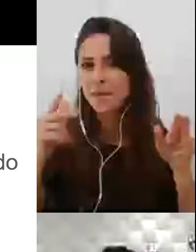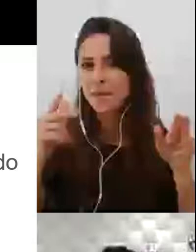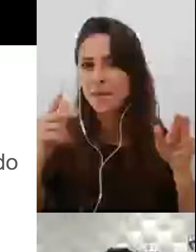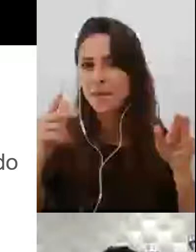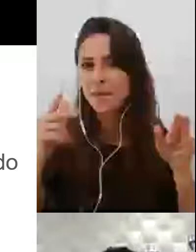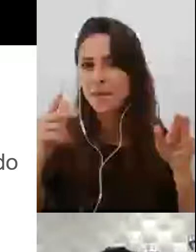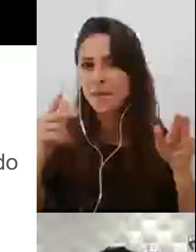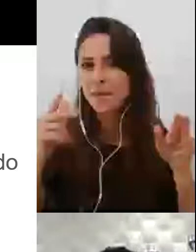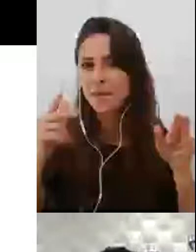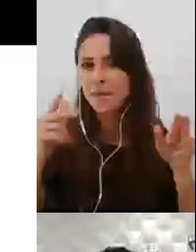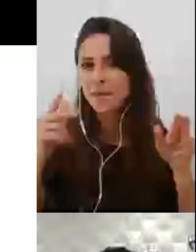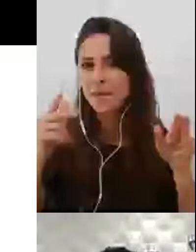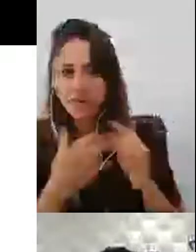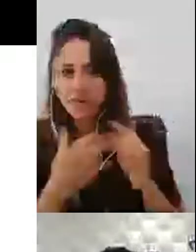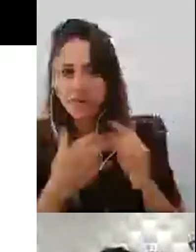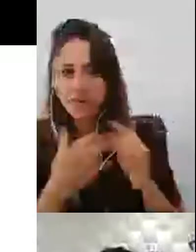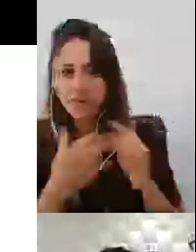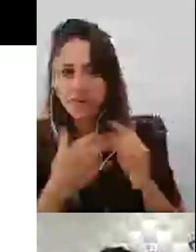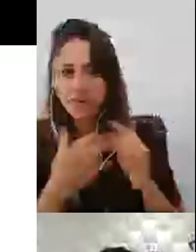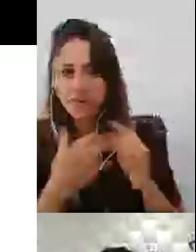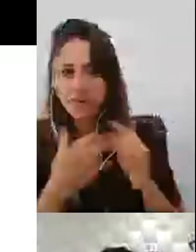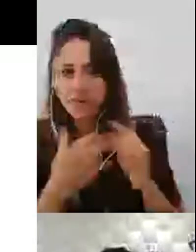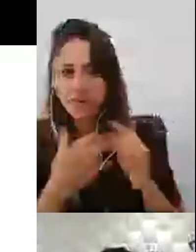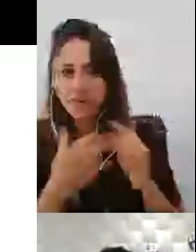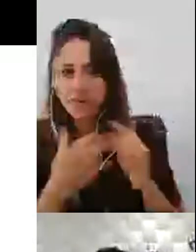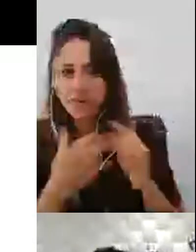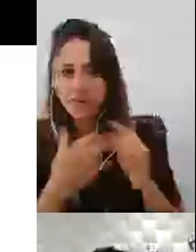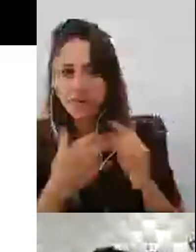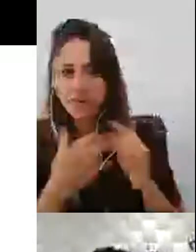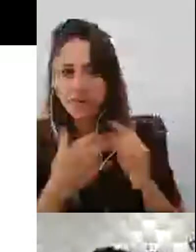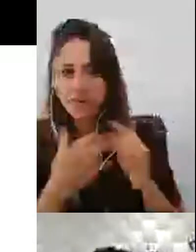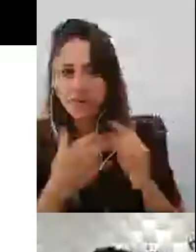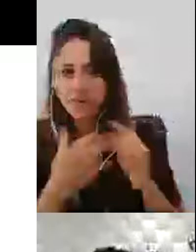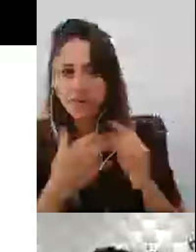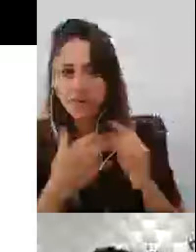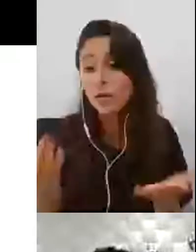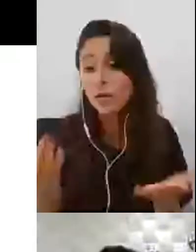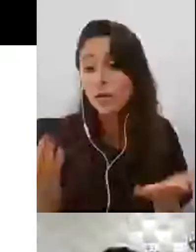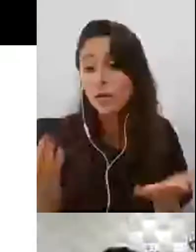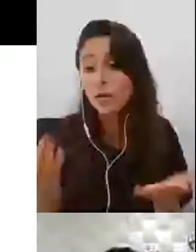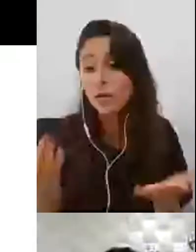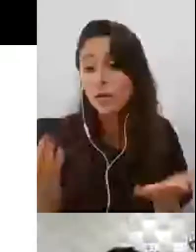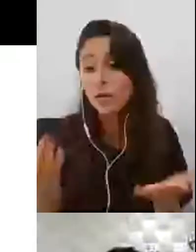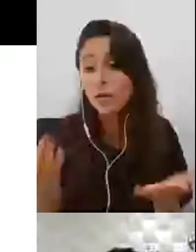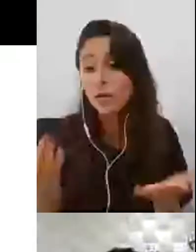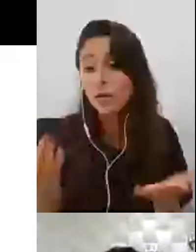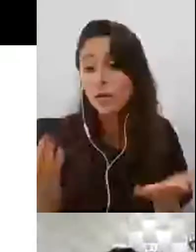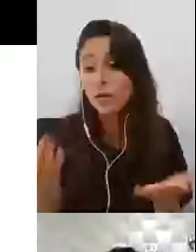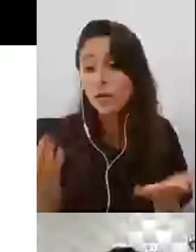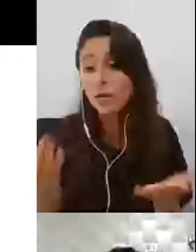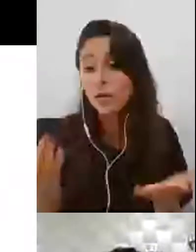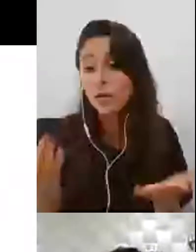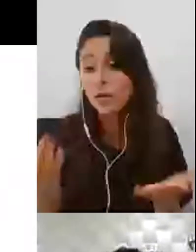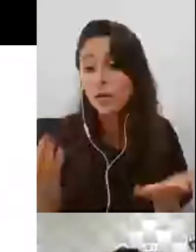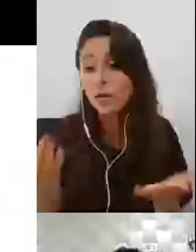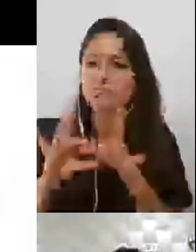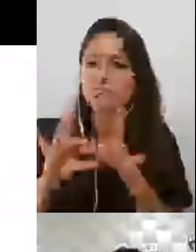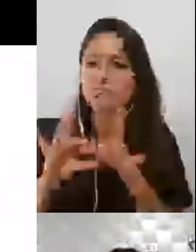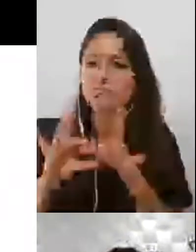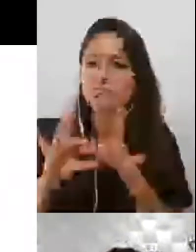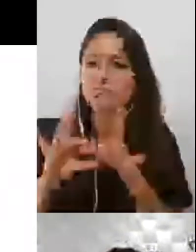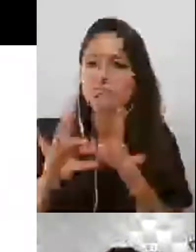não era feito. Então, se a gente olhar o objetivo, é criar um ecossistema completo, integrado, de todas